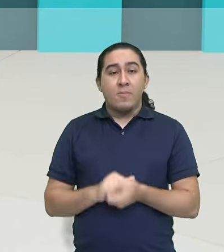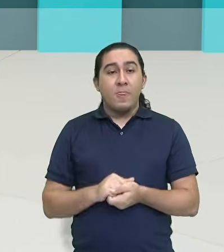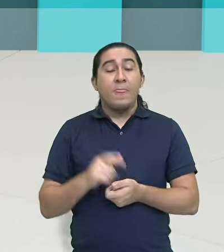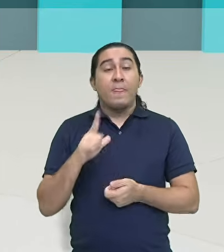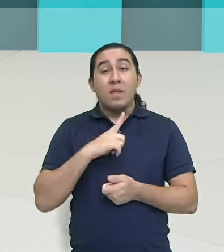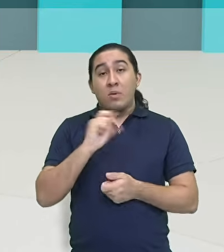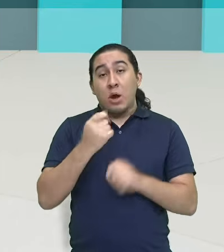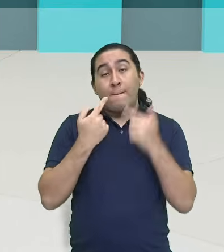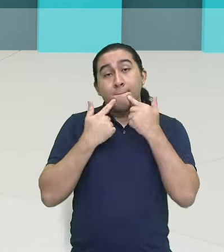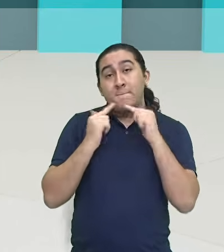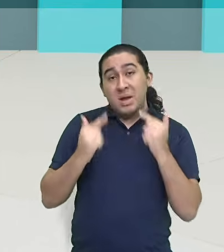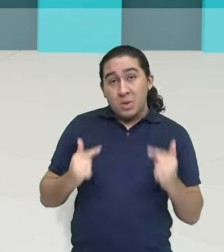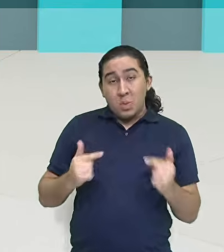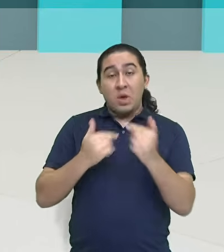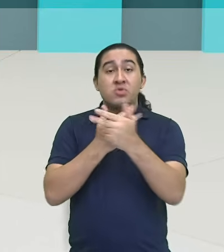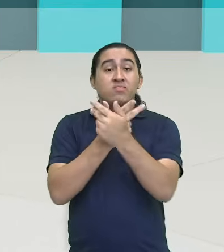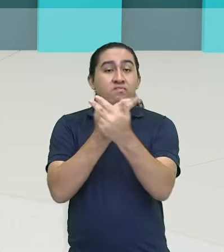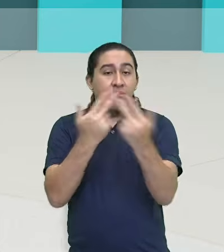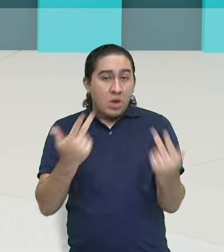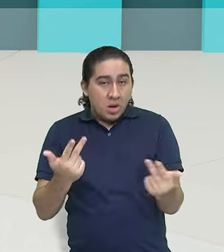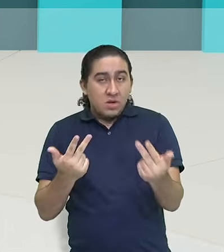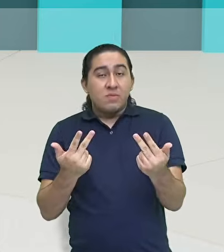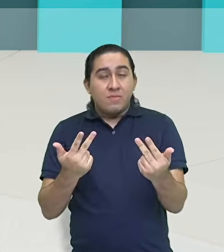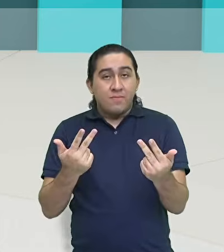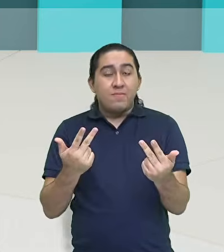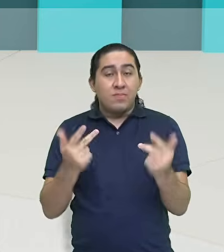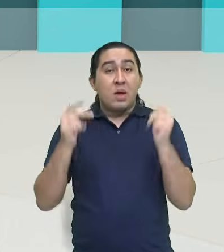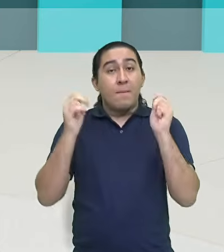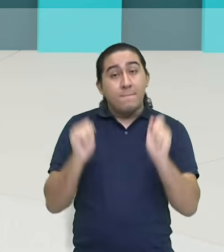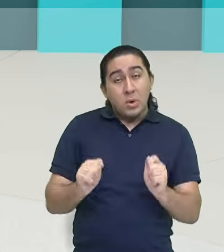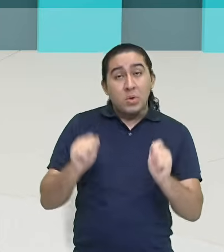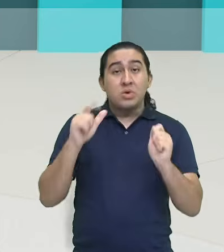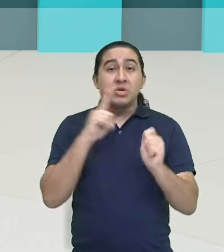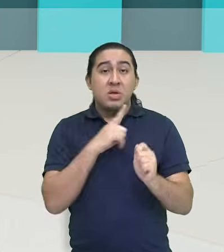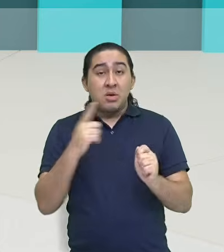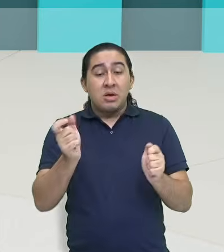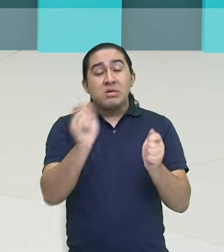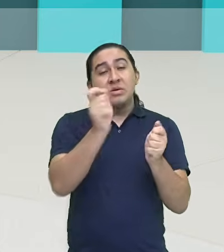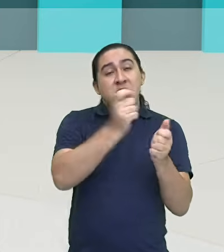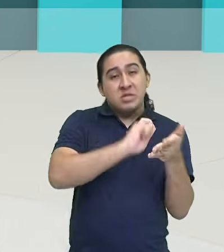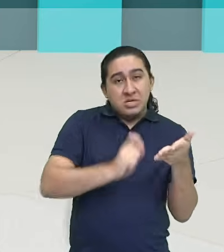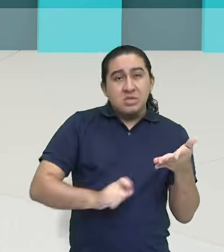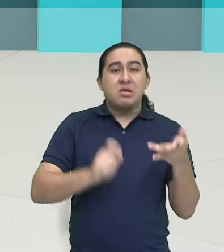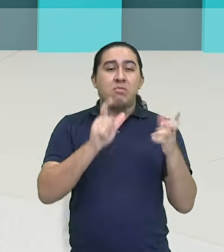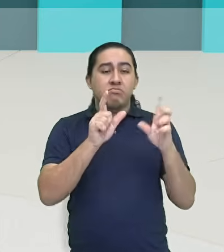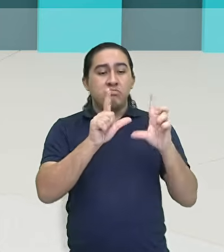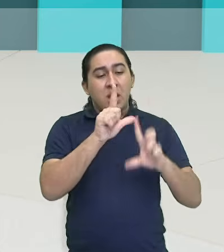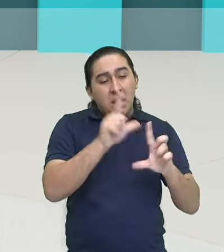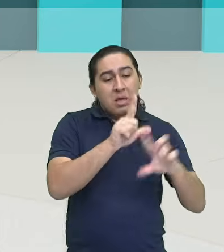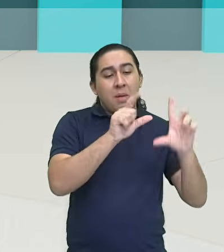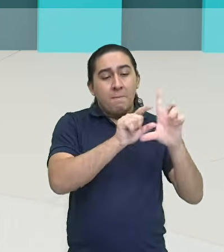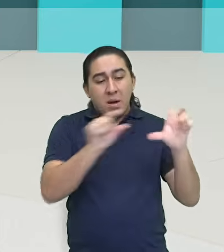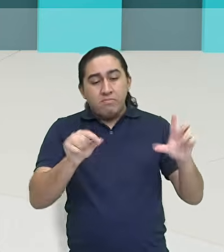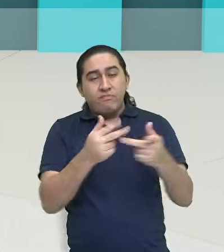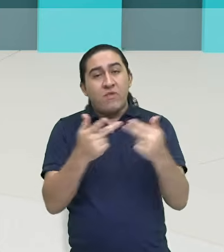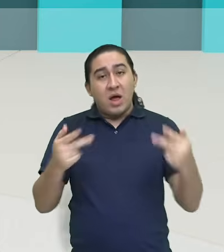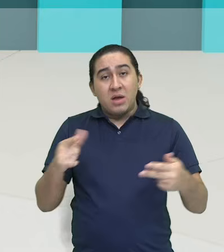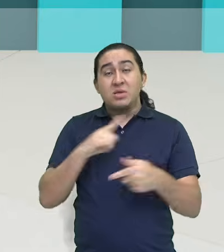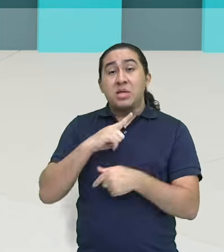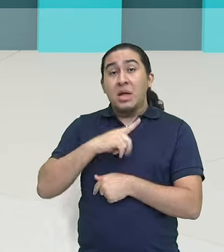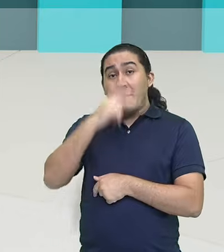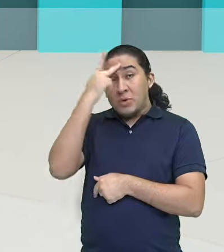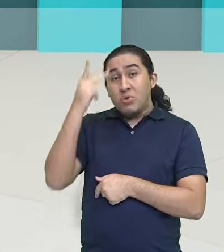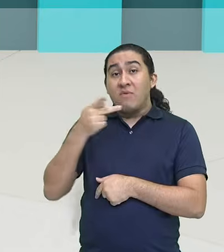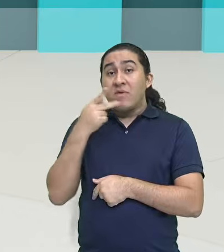linguagem mista, verbal e não verbal. O que acontece? Dentro do vídeo ali, você vai ter a pessoa